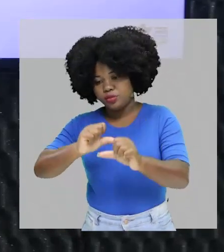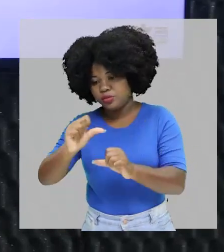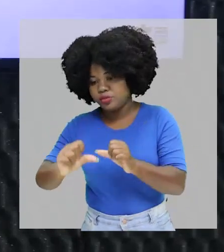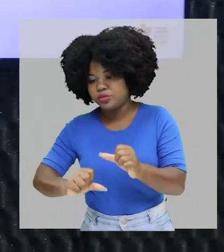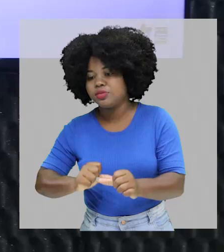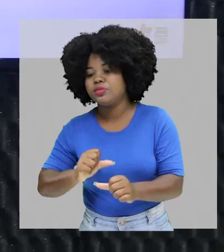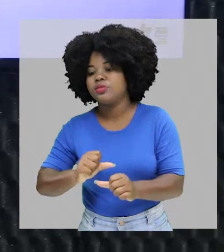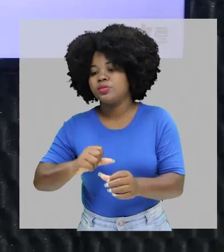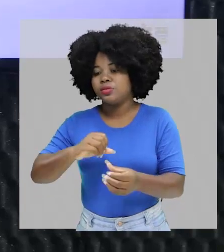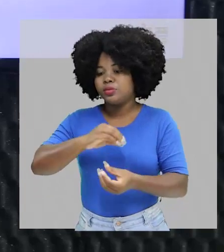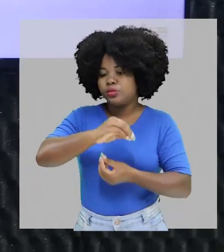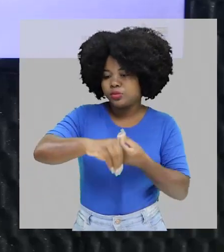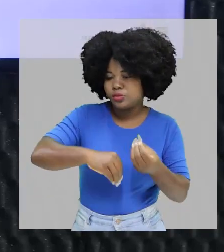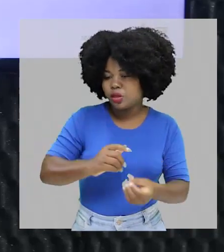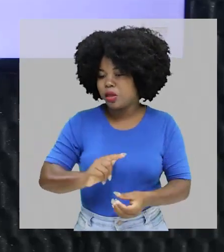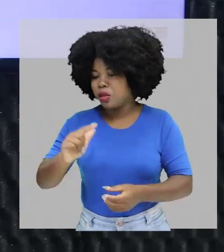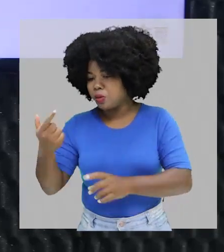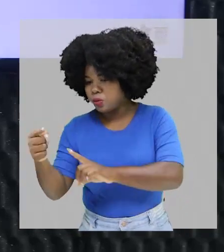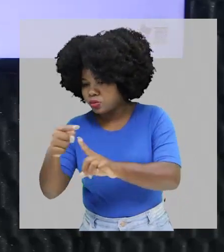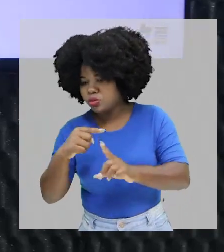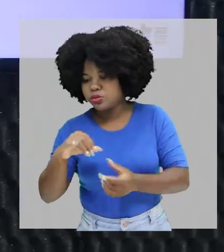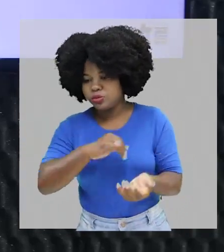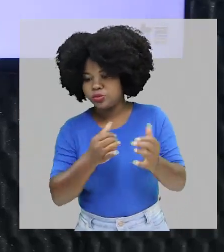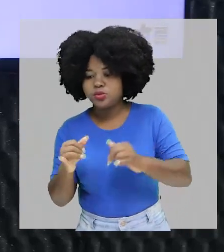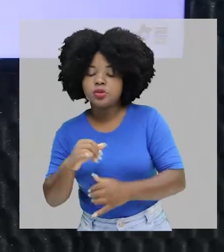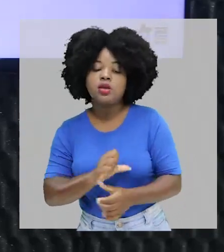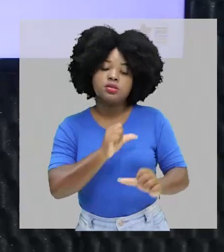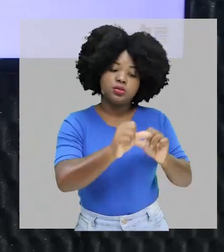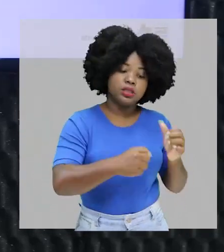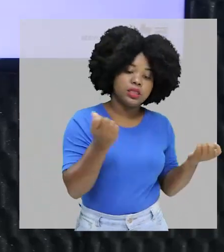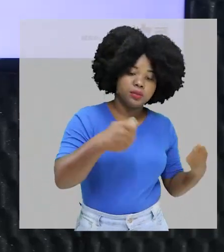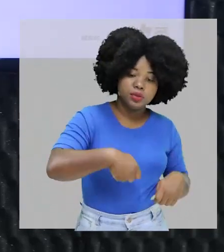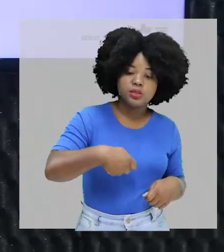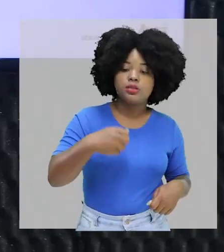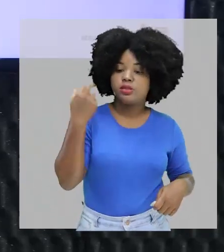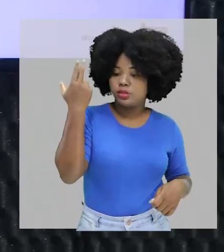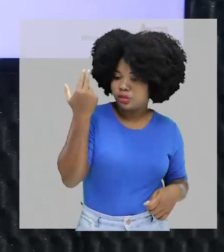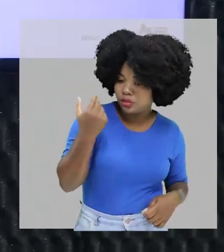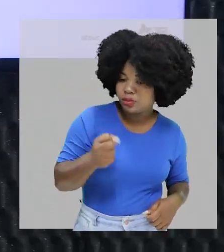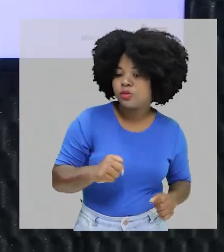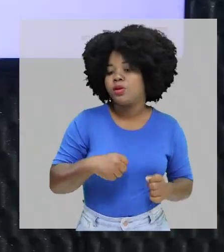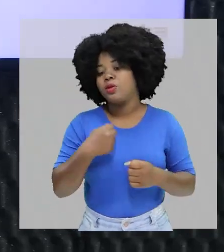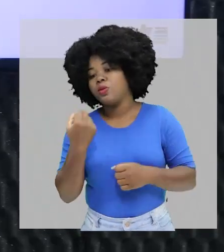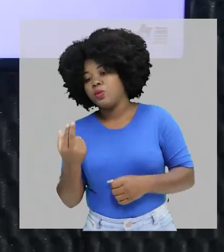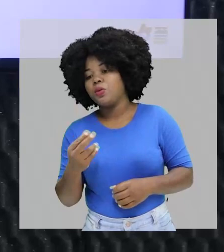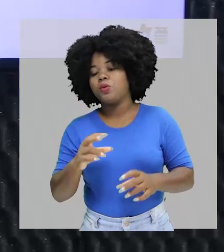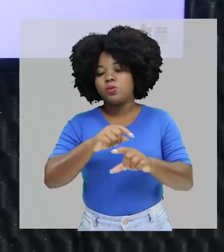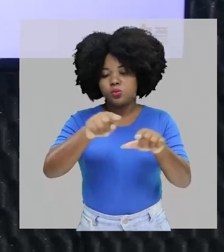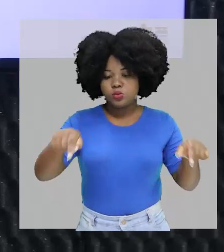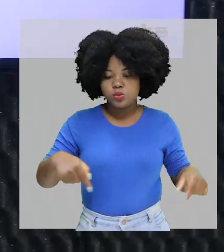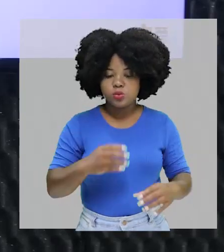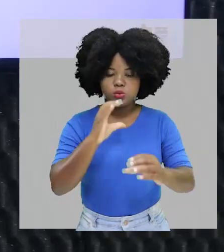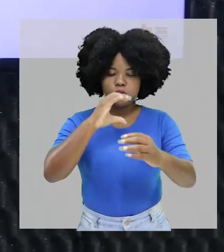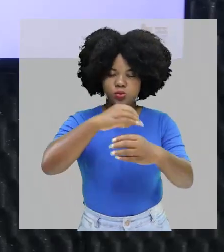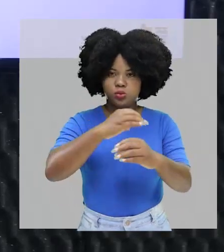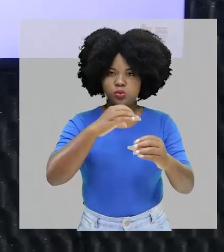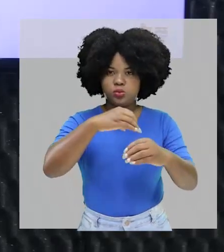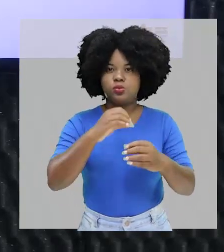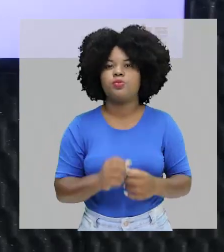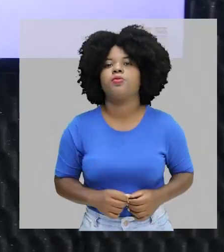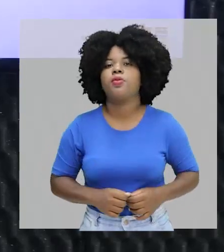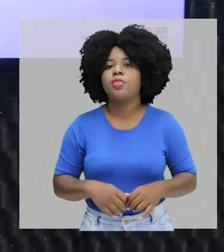elemento químico. Essa transmutação ela pode ser natural ou artificial. Também já trabalhamos